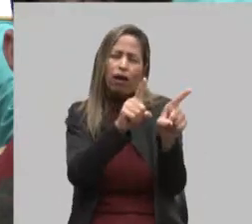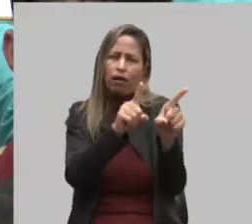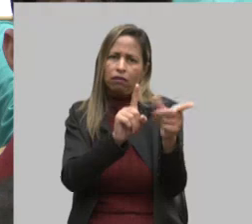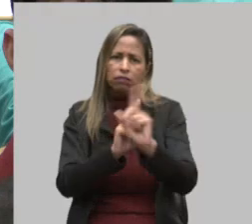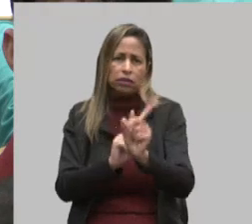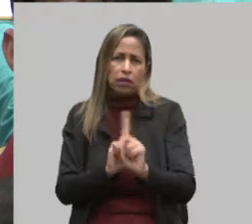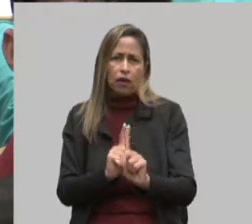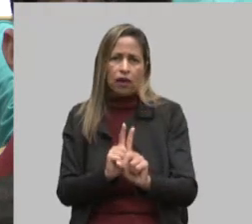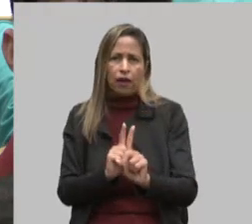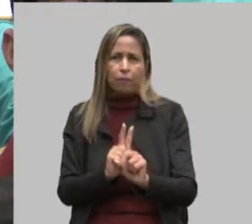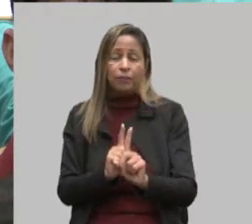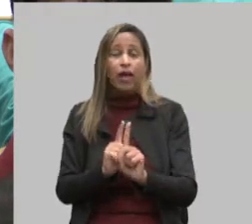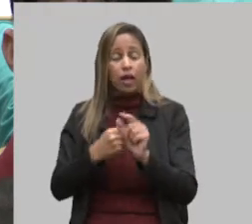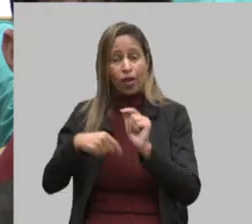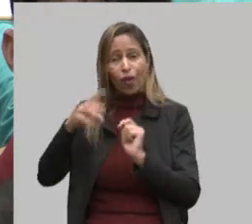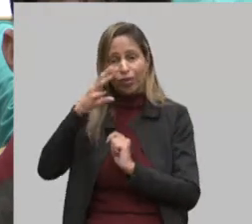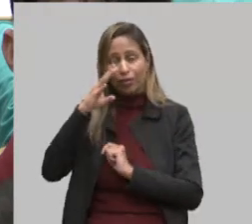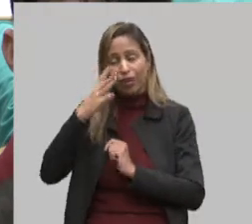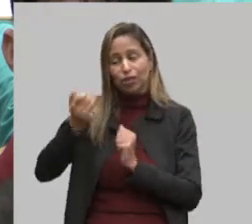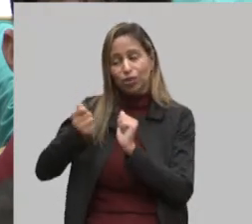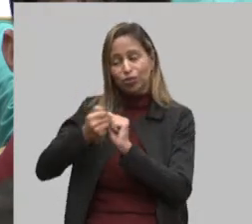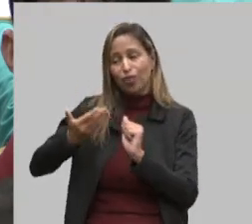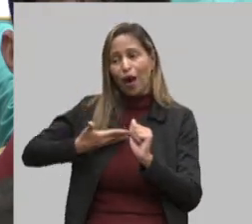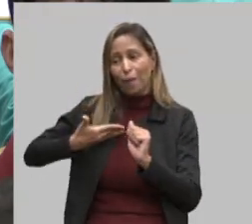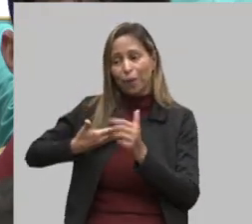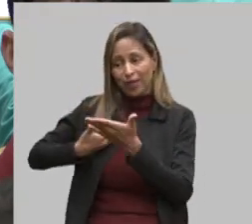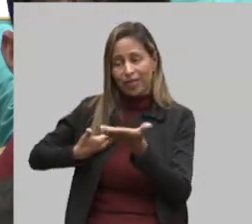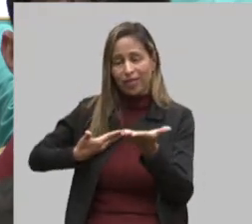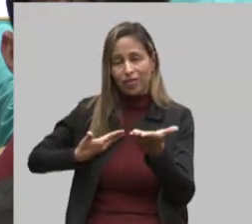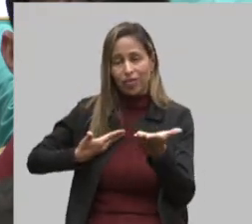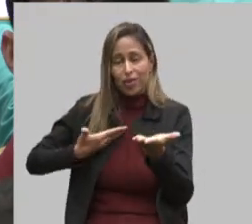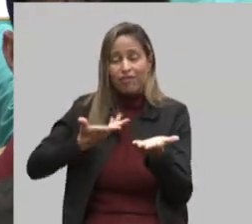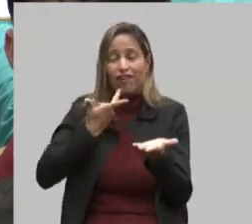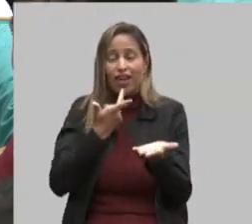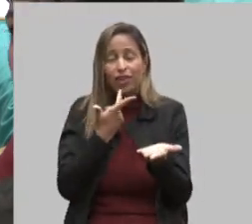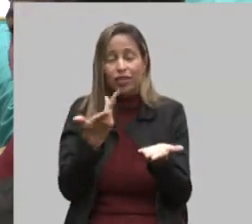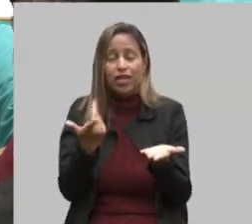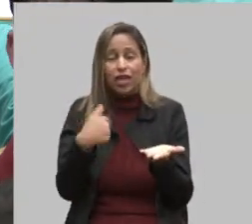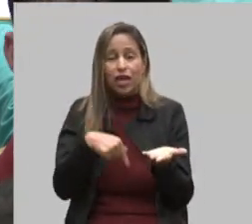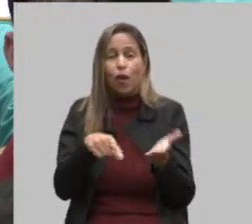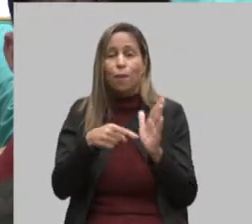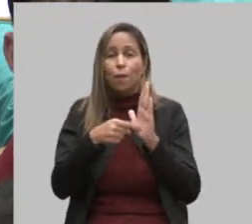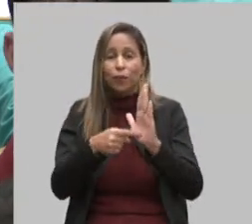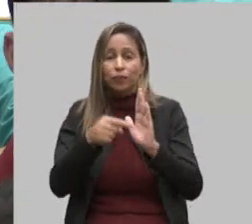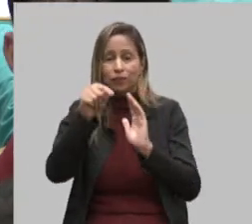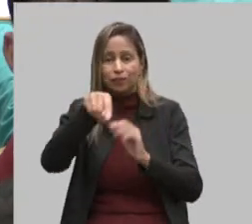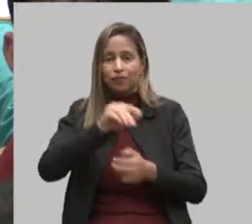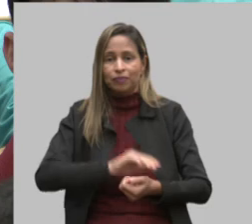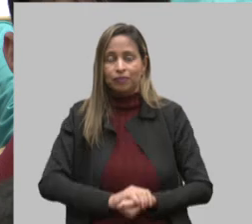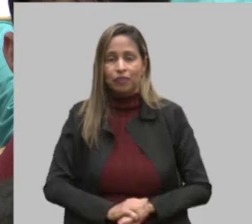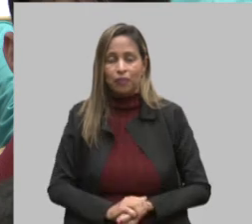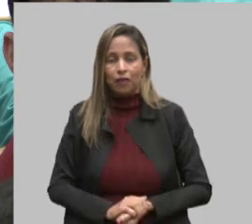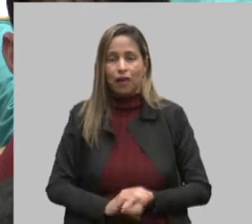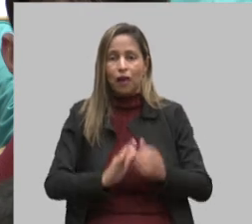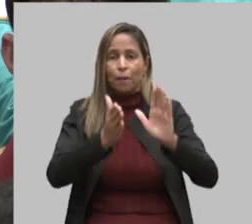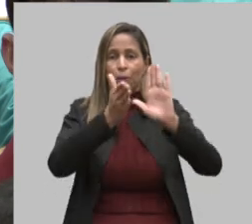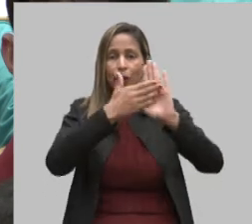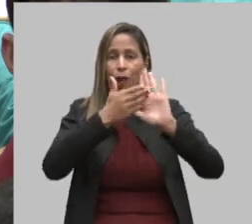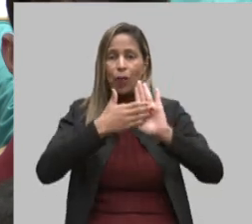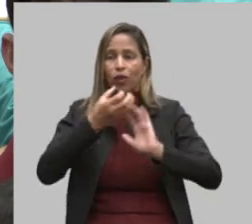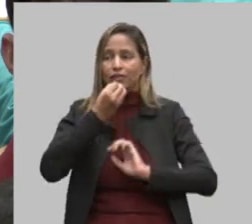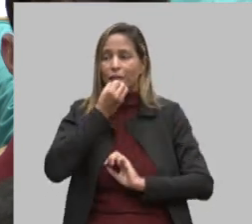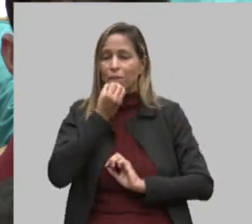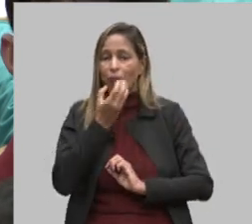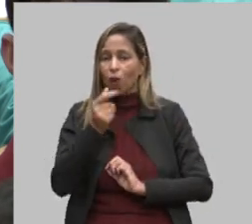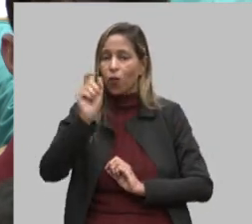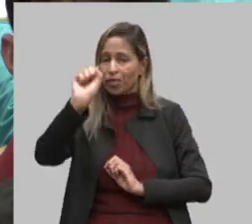fui ada pelos meus colegas eles falaram muito do que eu queria eh apresentar aqui é uma proposta boa sim os professores